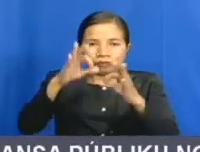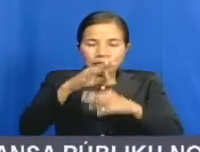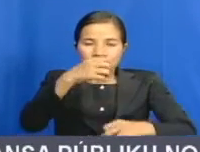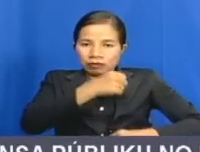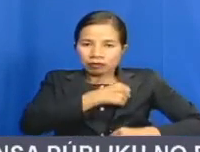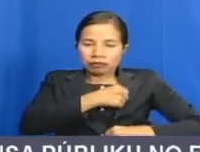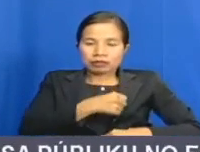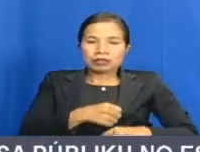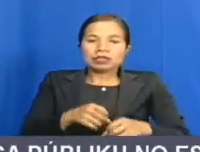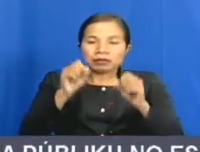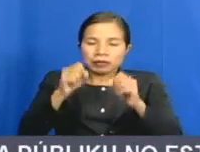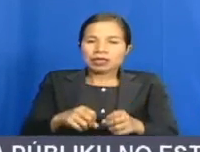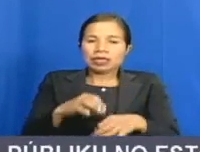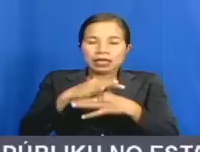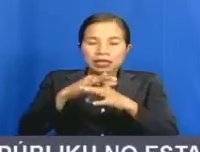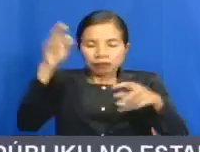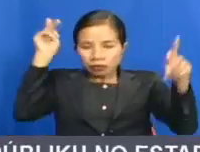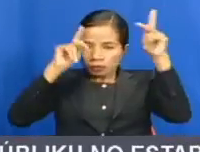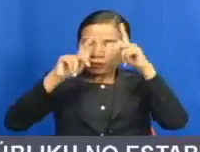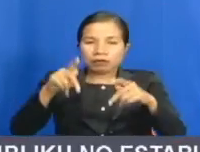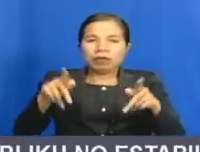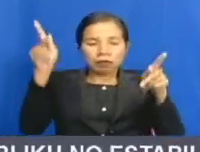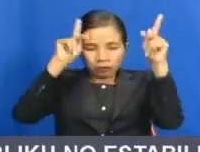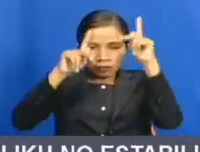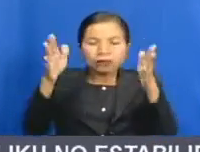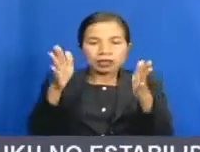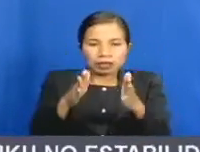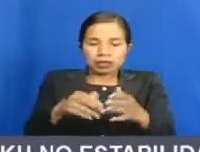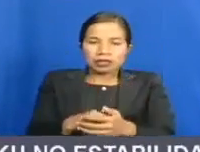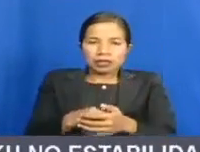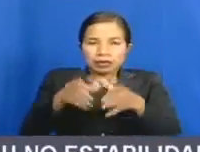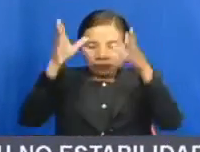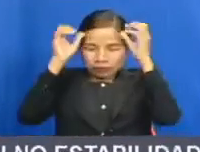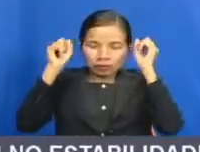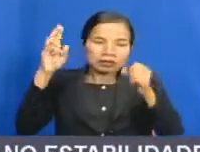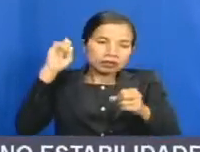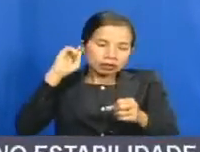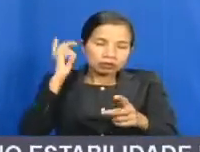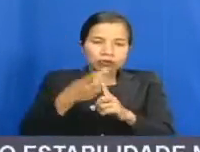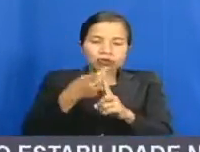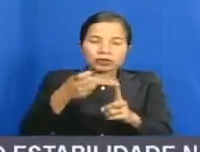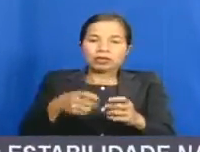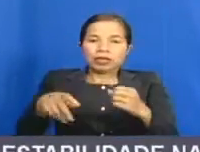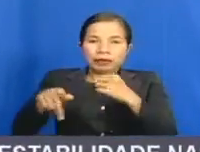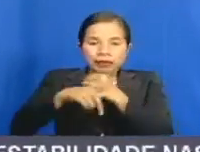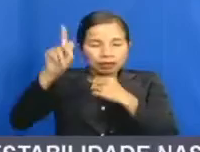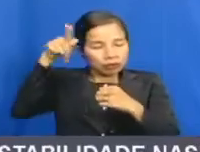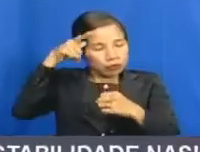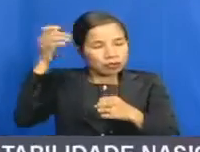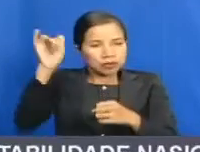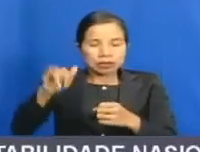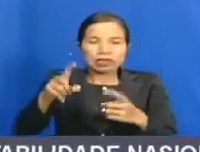resolve esse problema. Né? Não é problema que vai estar. Chefe Estado Moussa e Rona Hanoi, Rússia Partido Político Sira, Rafoim decreta